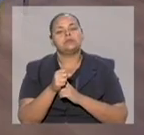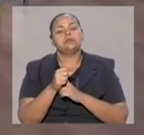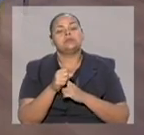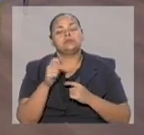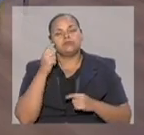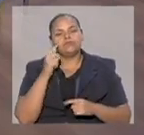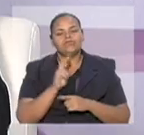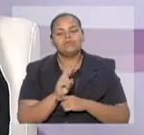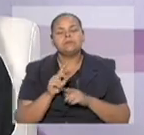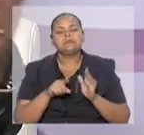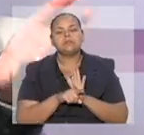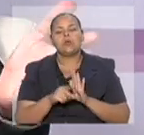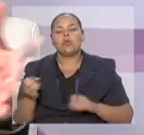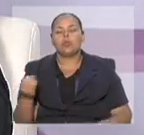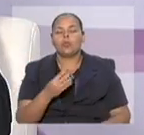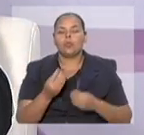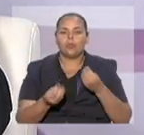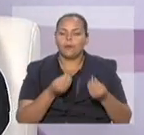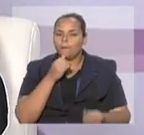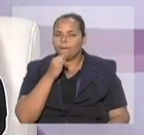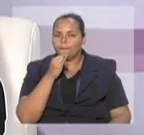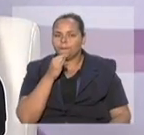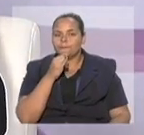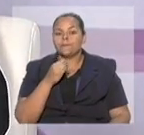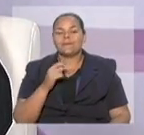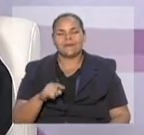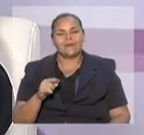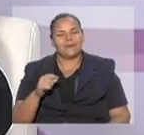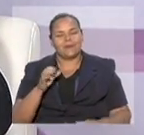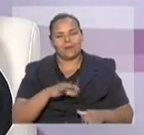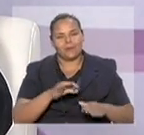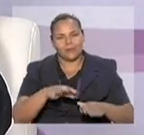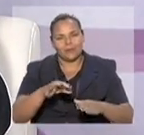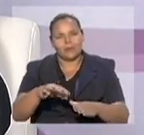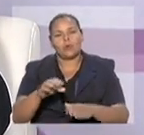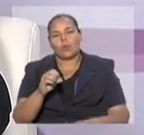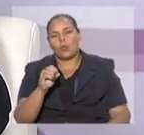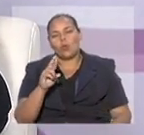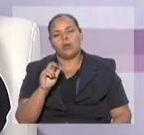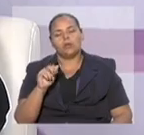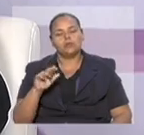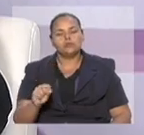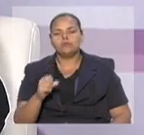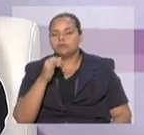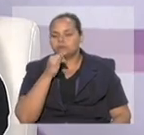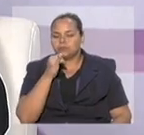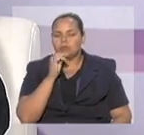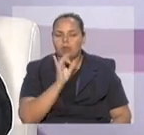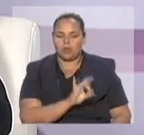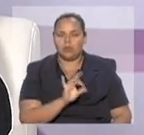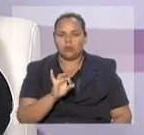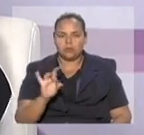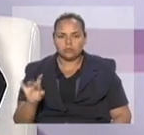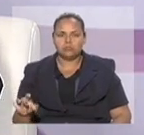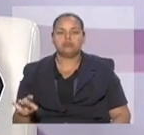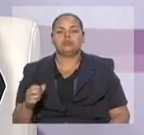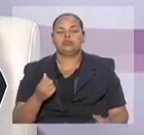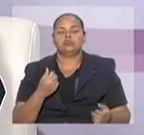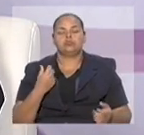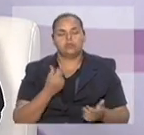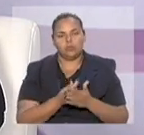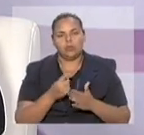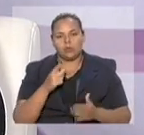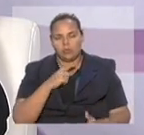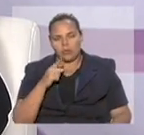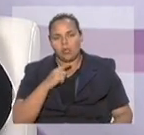vigilante, dessas novas formas, a questão dos produtos orgânicos, da demonstração do que tem em cada um desses produtos,